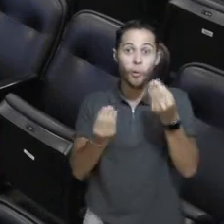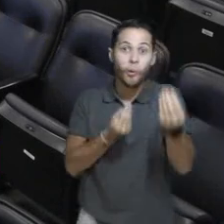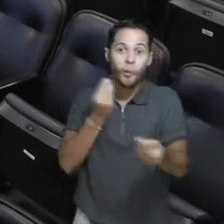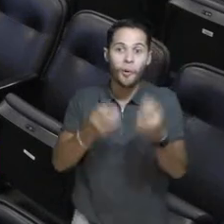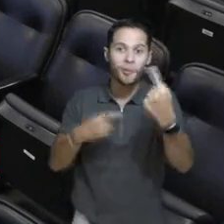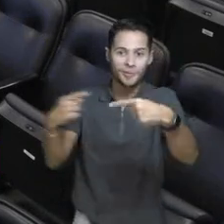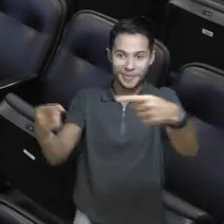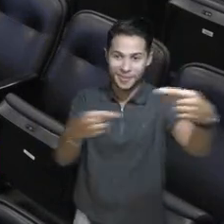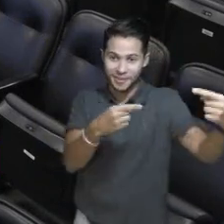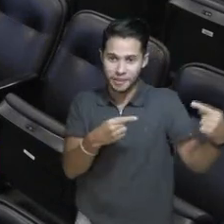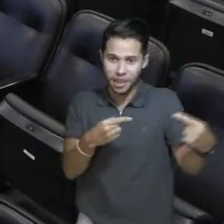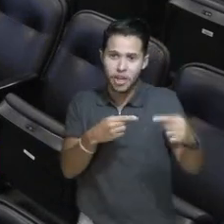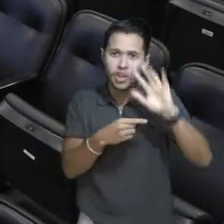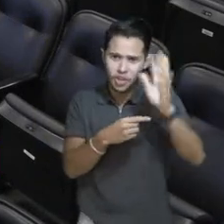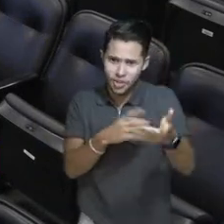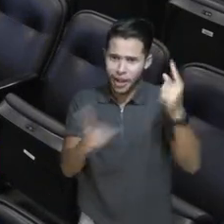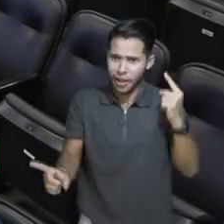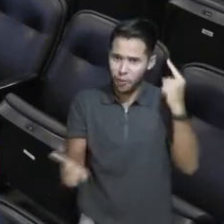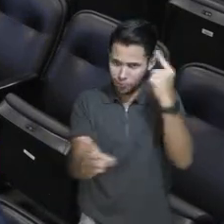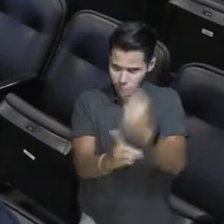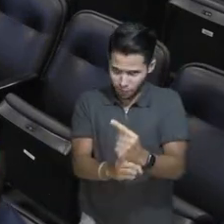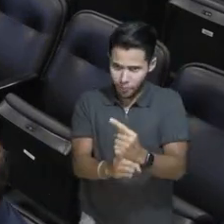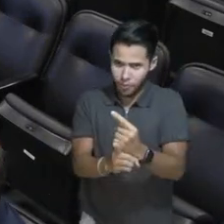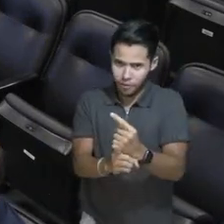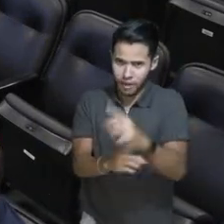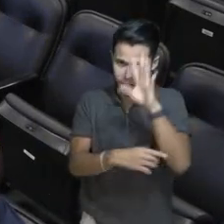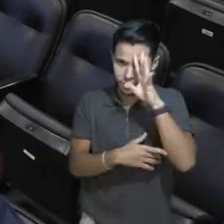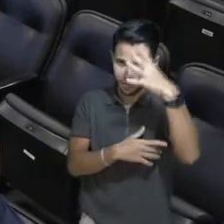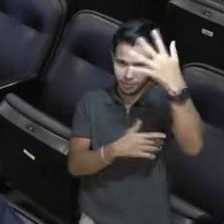encontrar uma solução para problema recebido